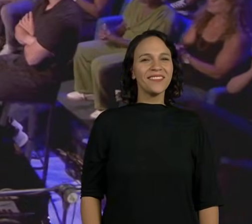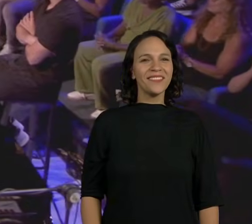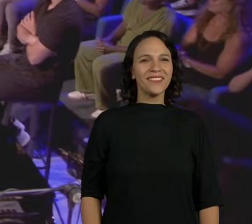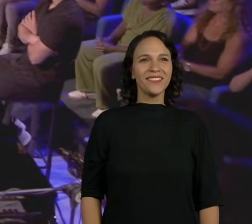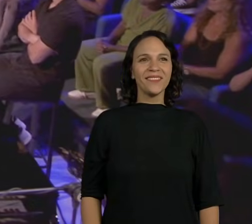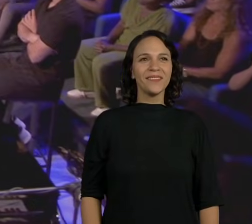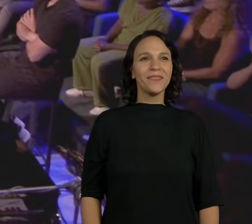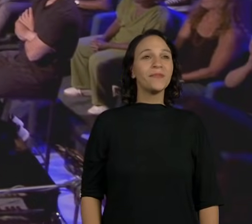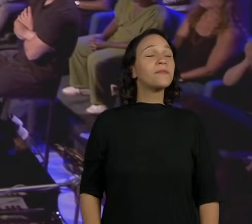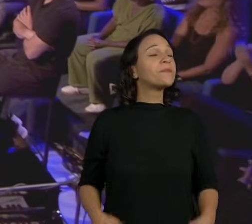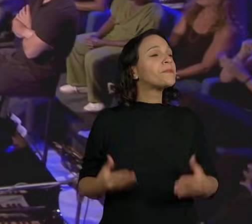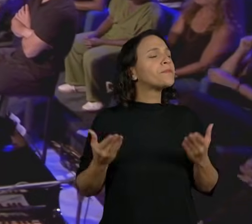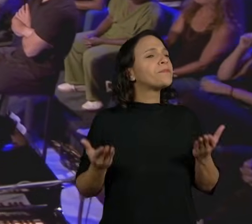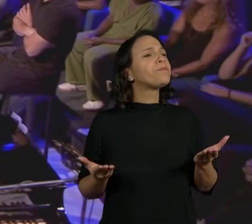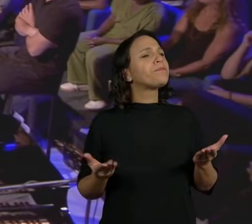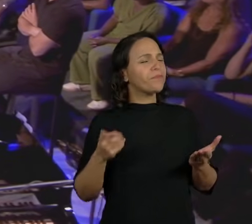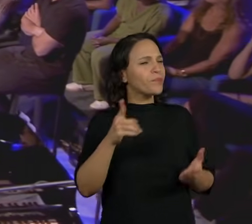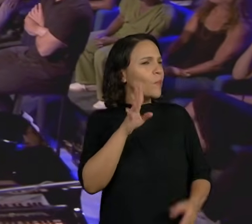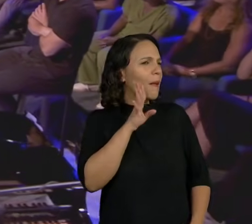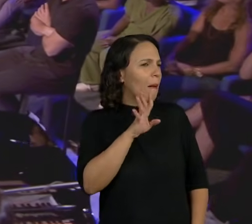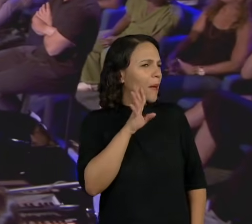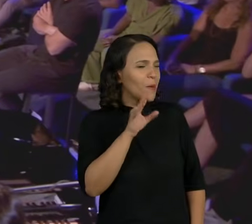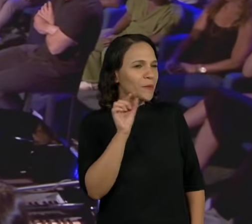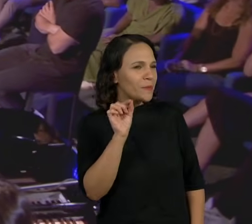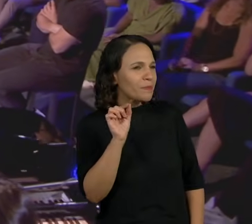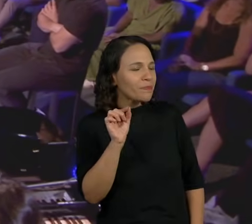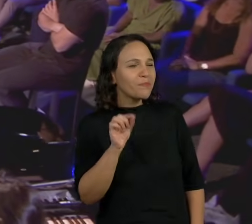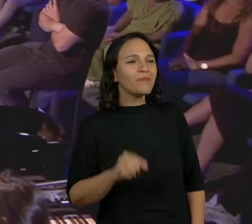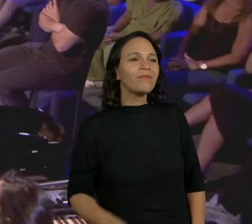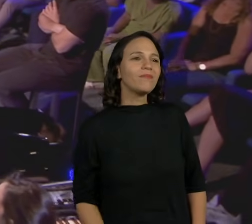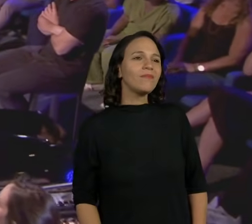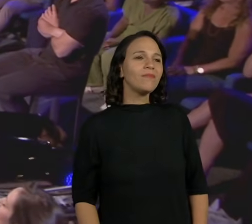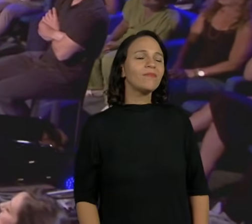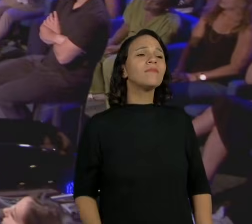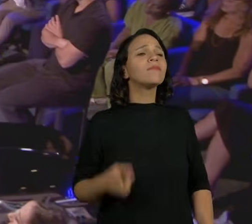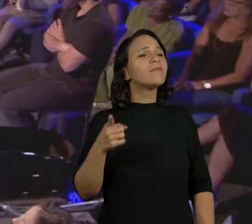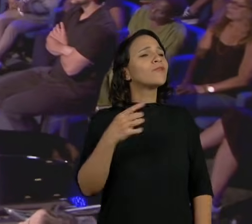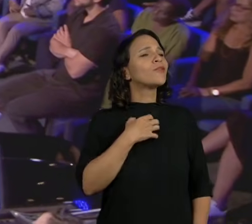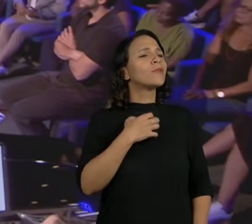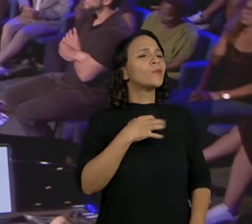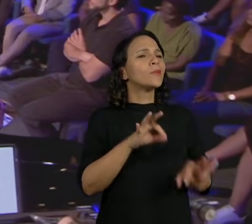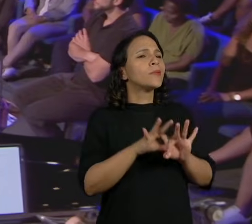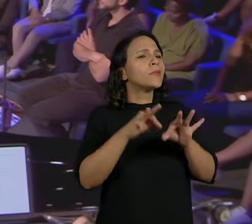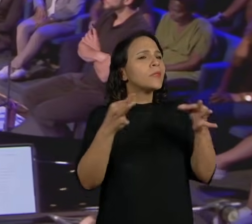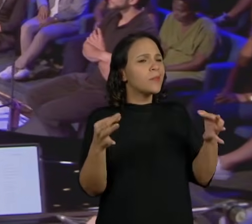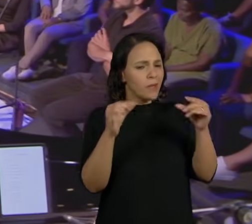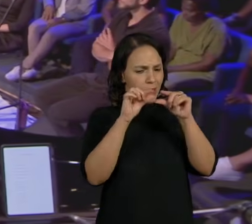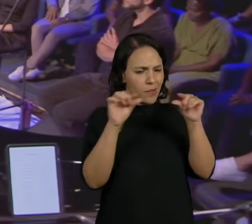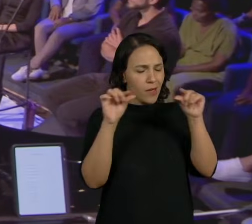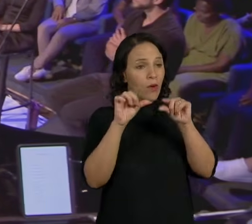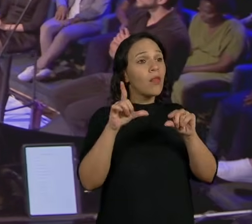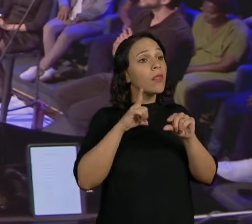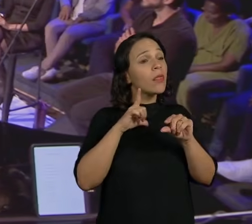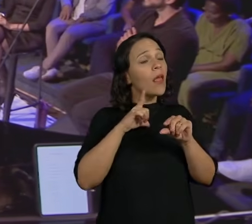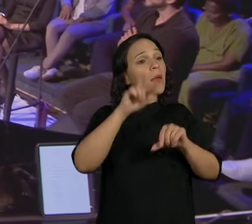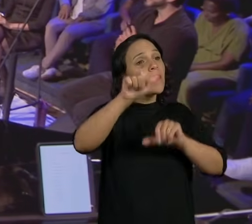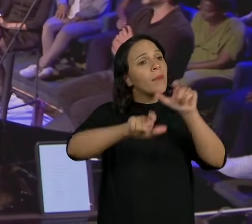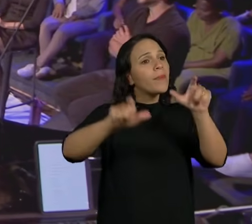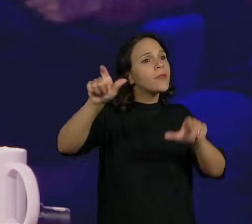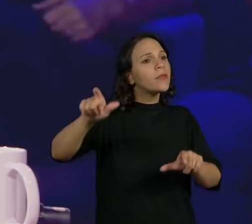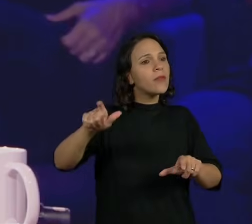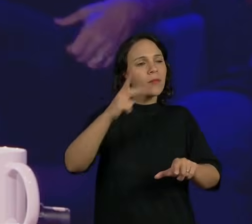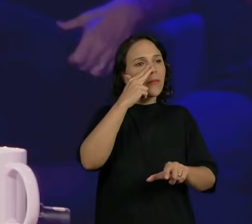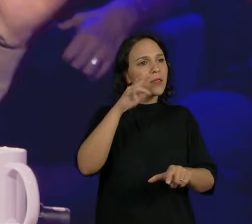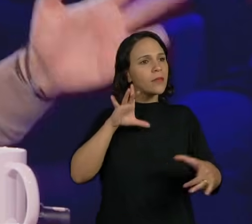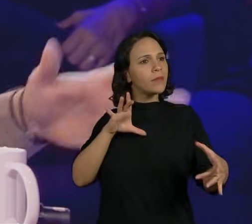Então, o que é muito legal na simplicidade, né, da letra é a conexão com as pessoas, que é